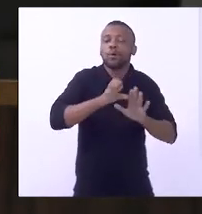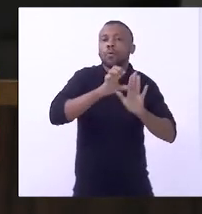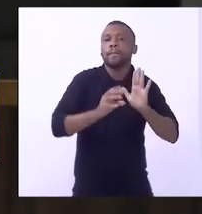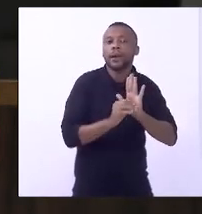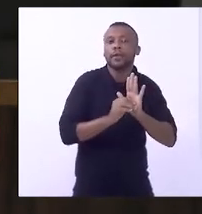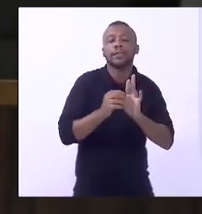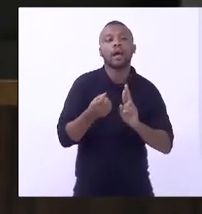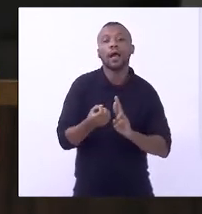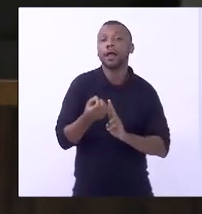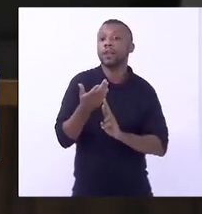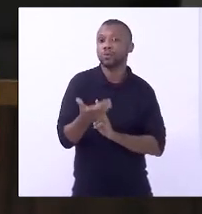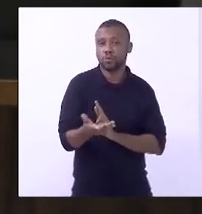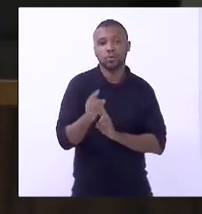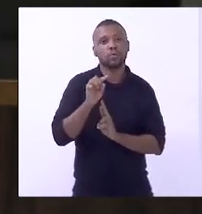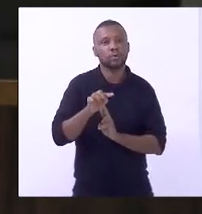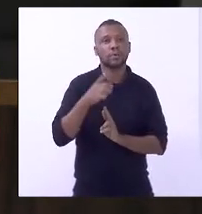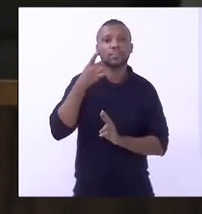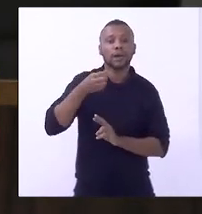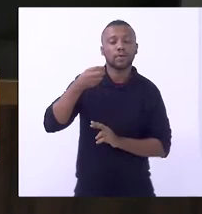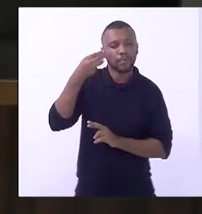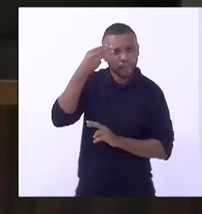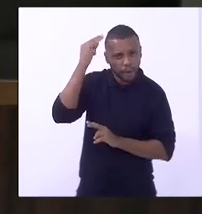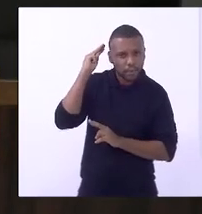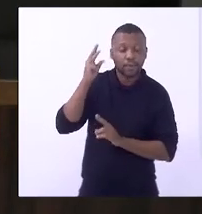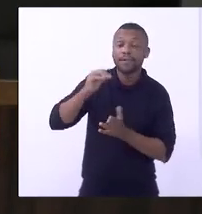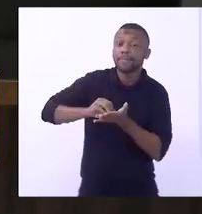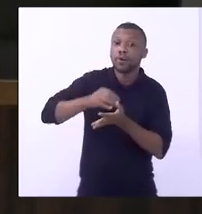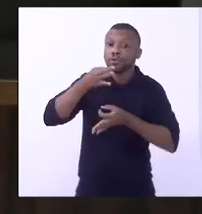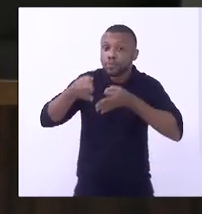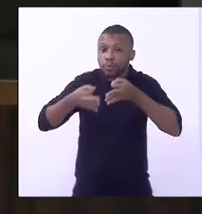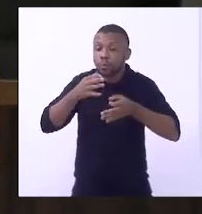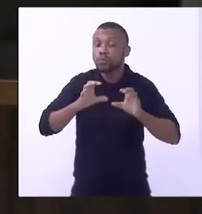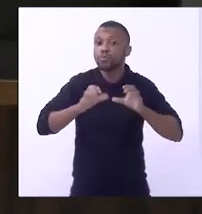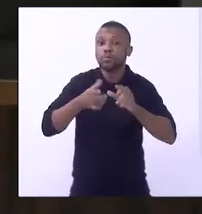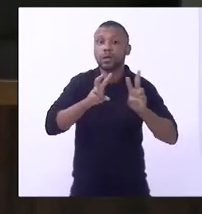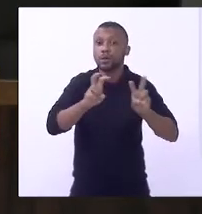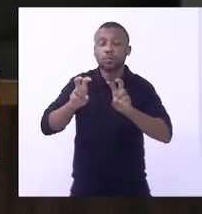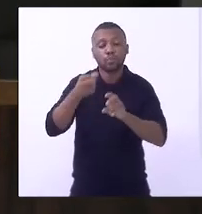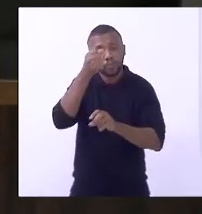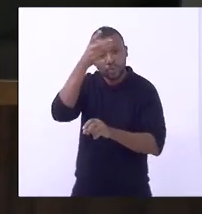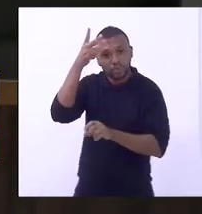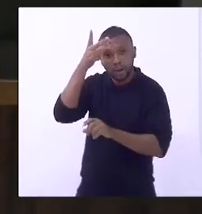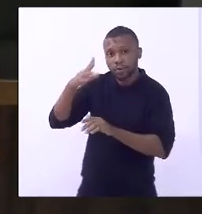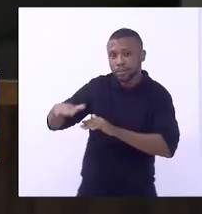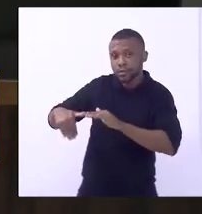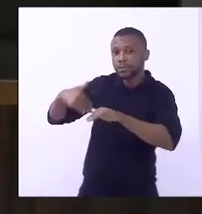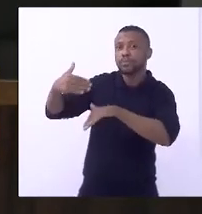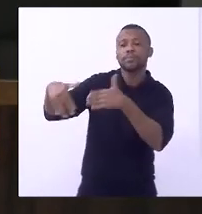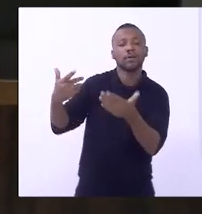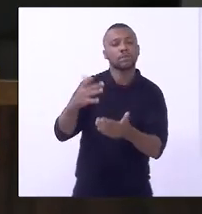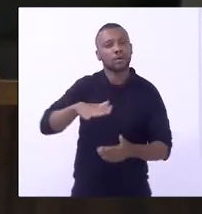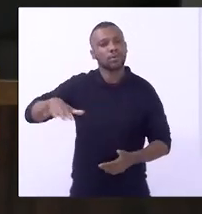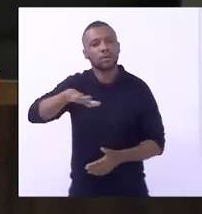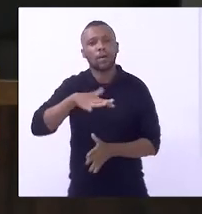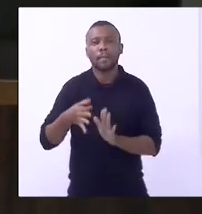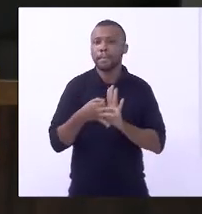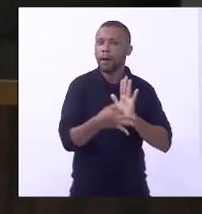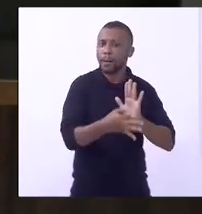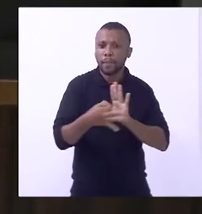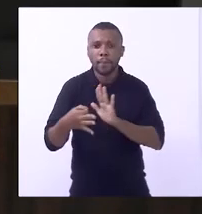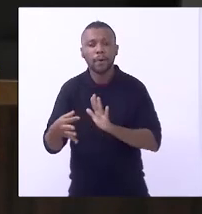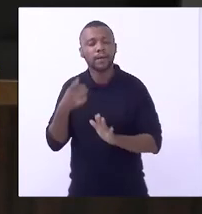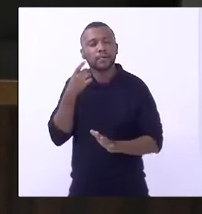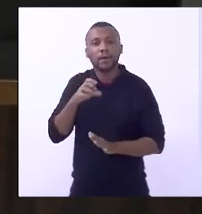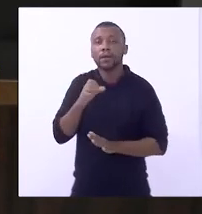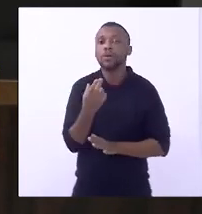Márcio Pacheco. Pendendo de pareceres das comissões de assuntos municipais e desenvolvimento regional. Para emitir parecer pela comissão, deputado Eurico